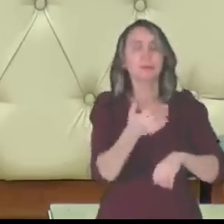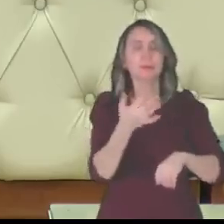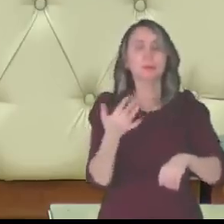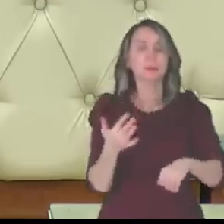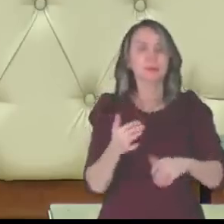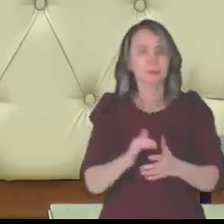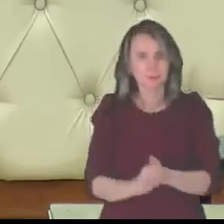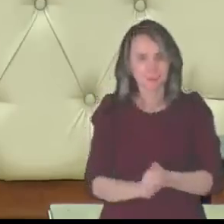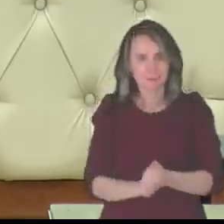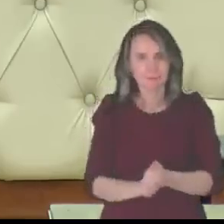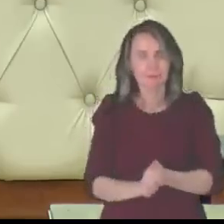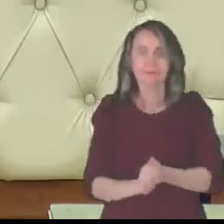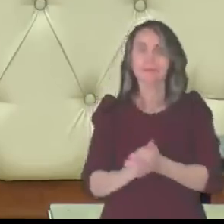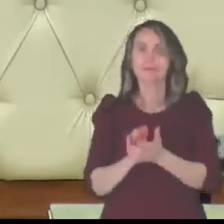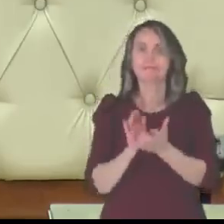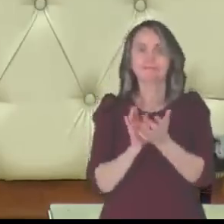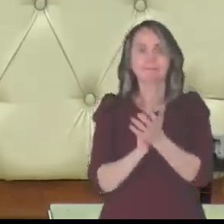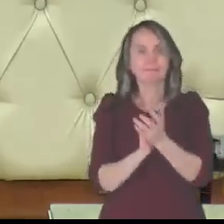aleluia